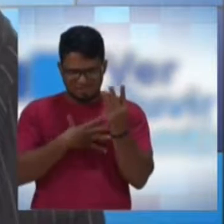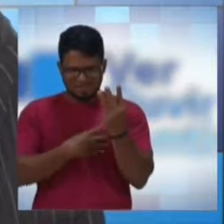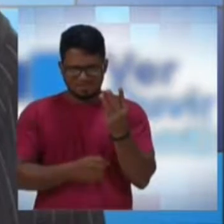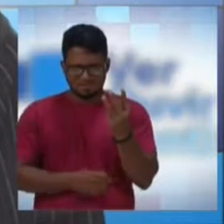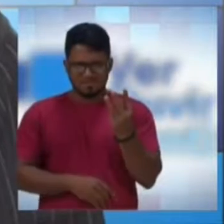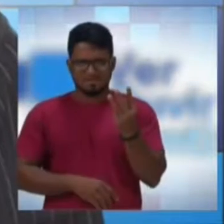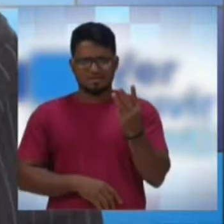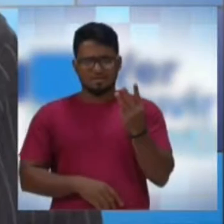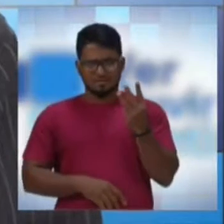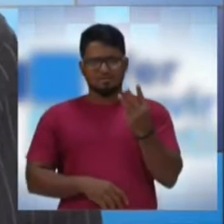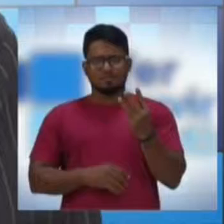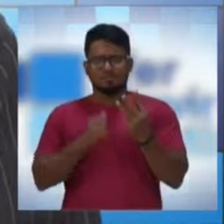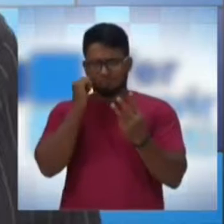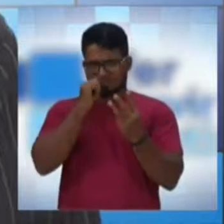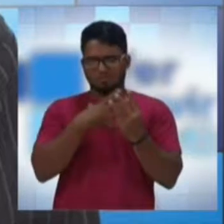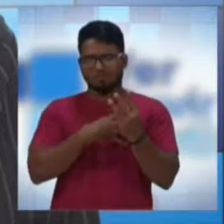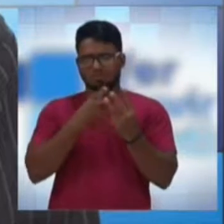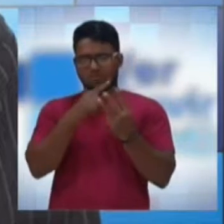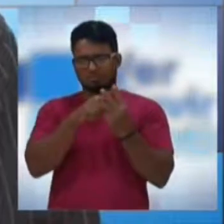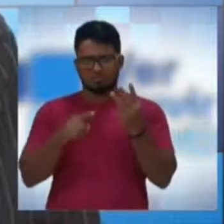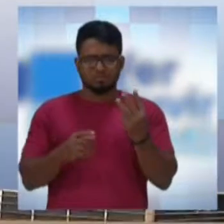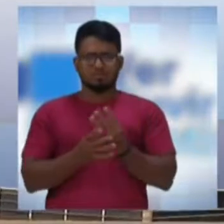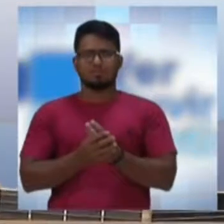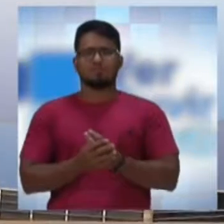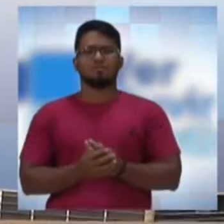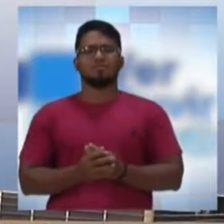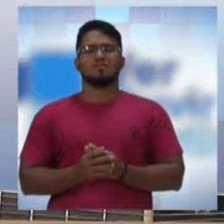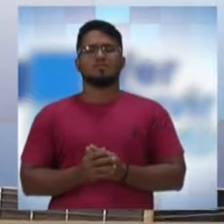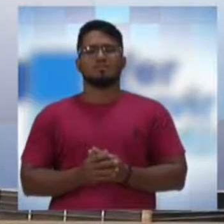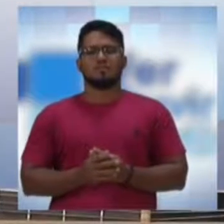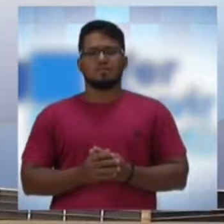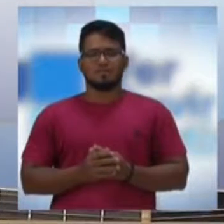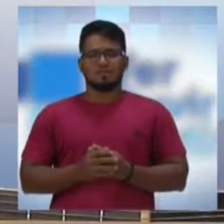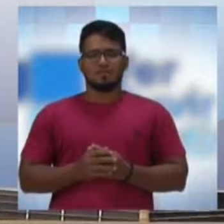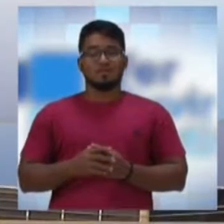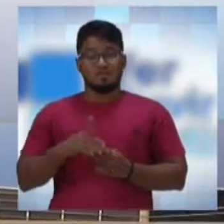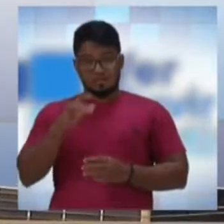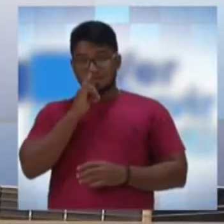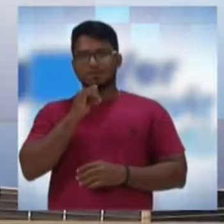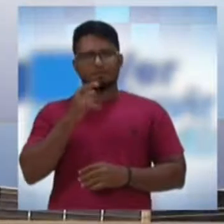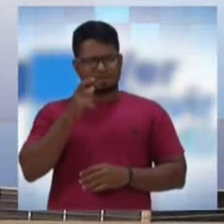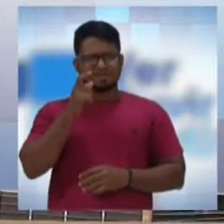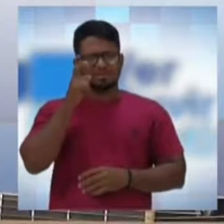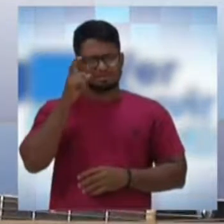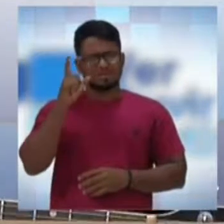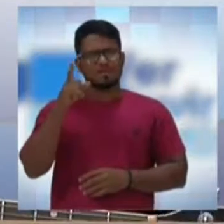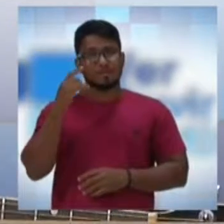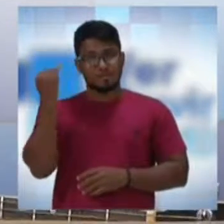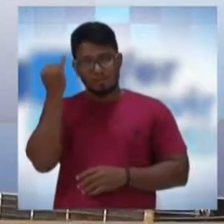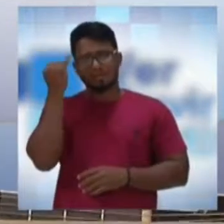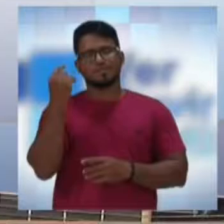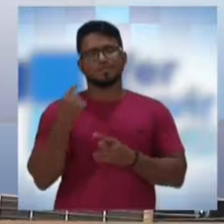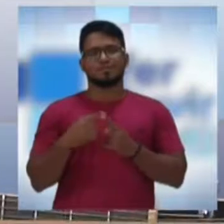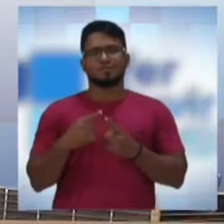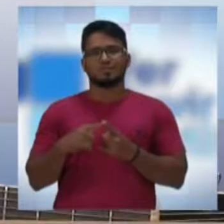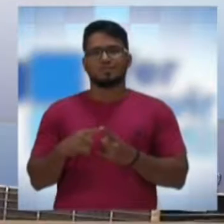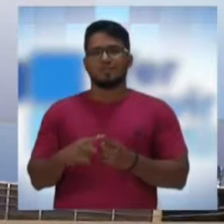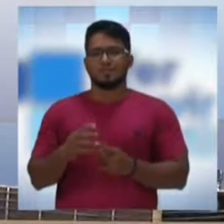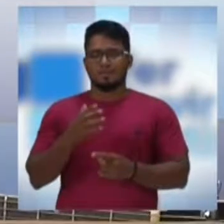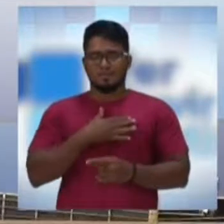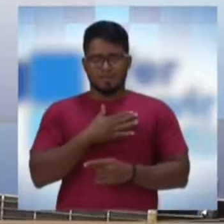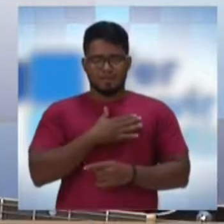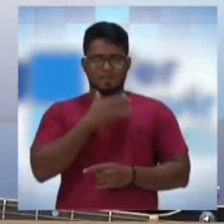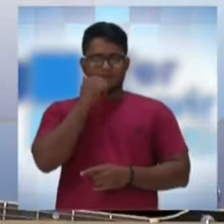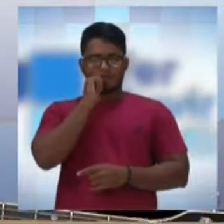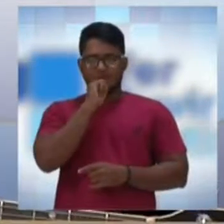né? Somos três filhas. Isso. Esse processo foi bem interessante, porque